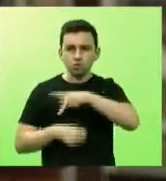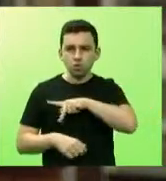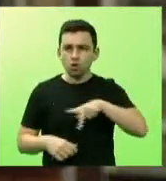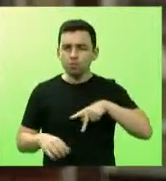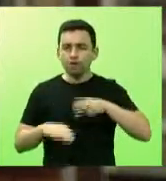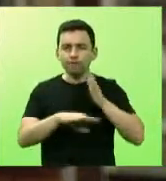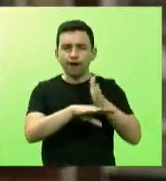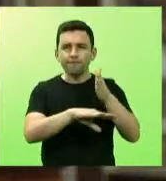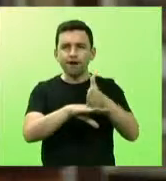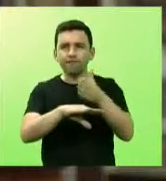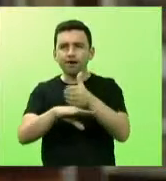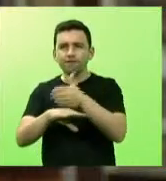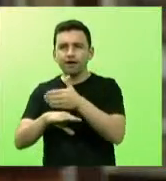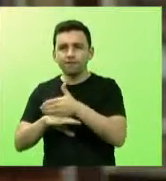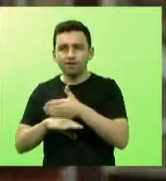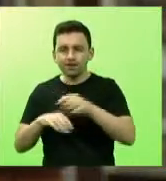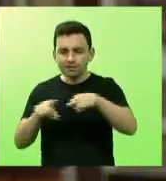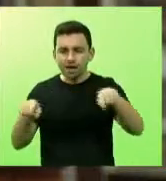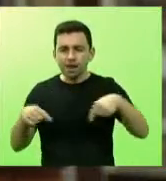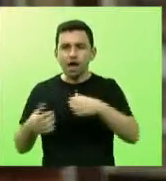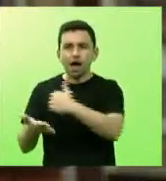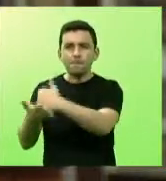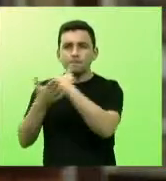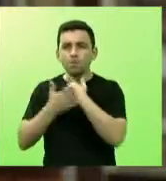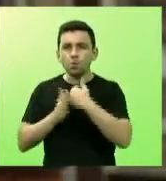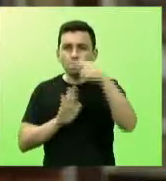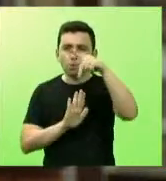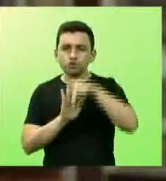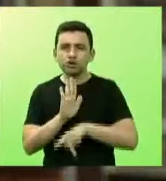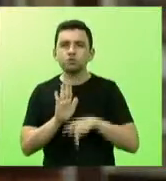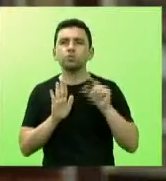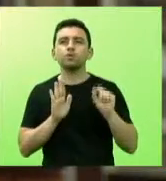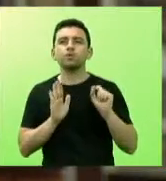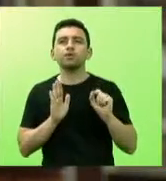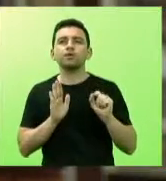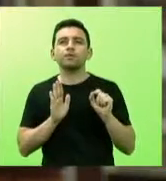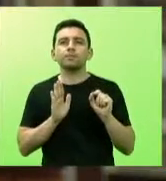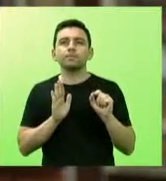em gabinete buscando apoio para um projeto de